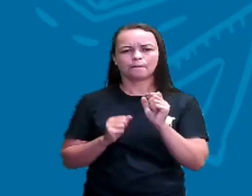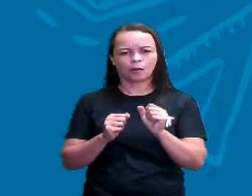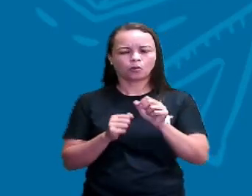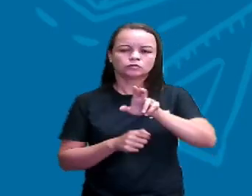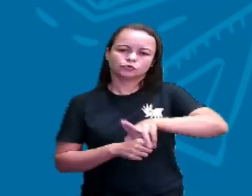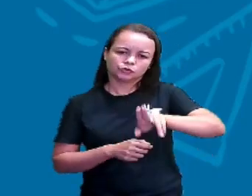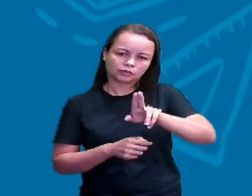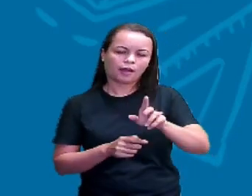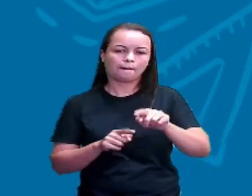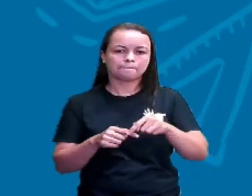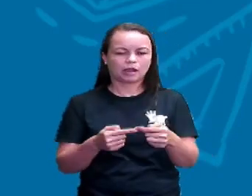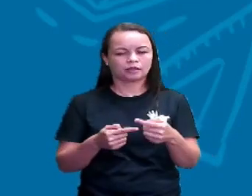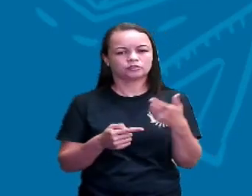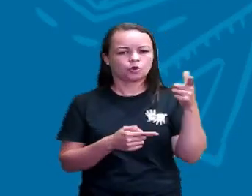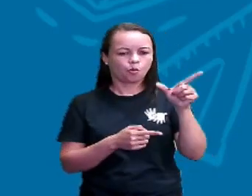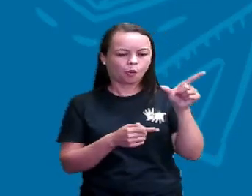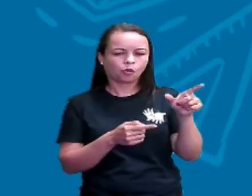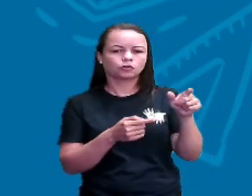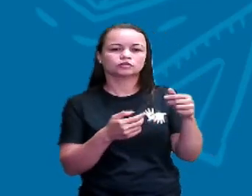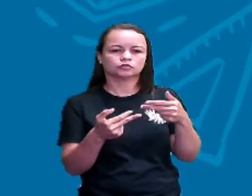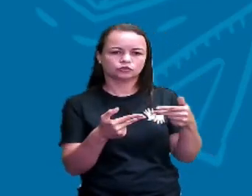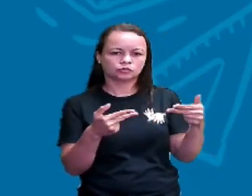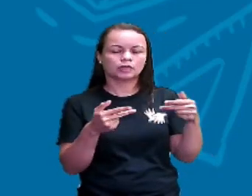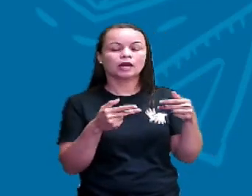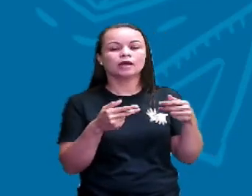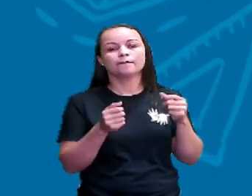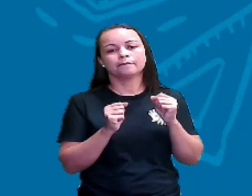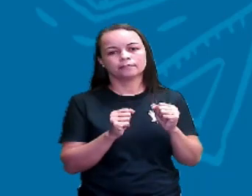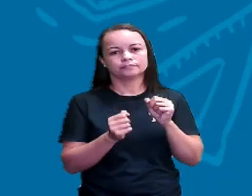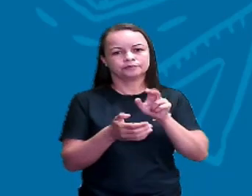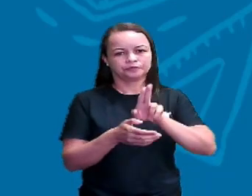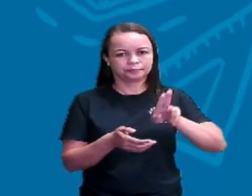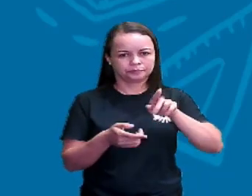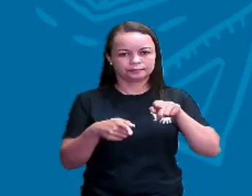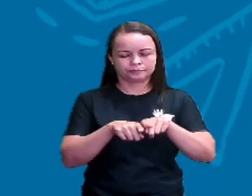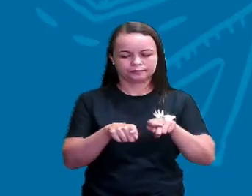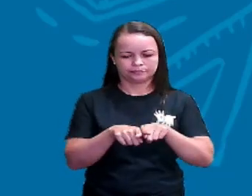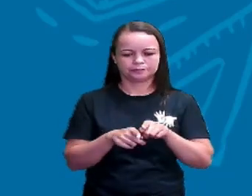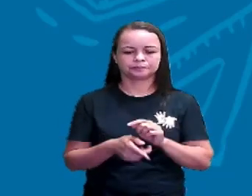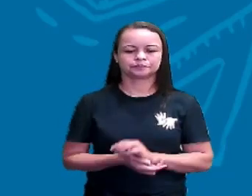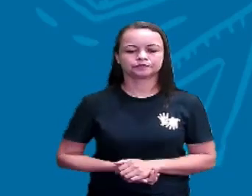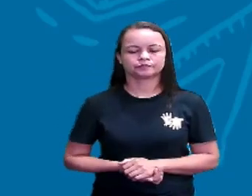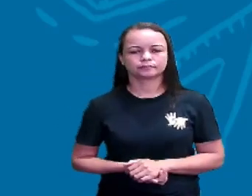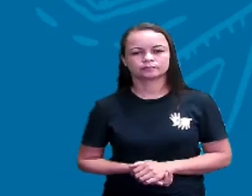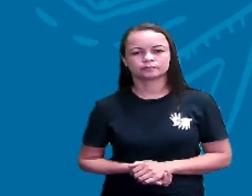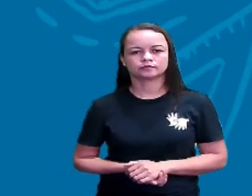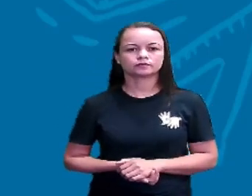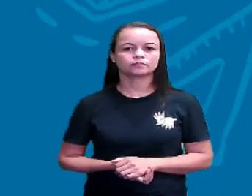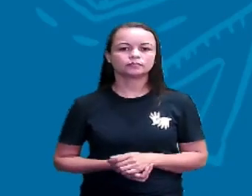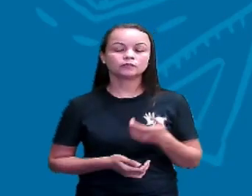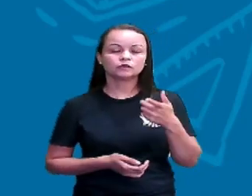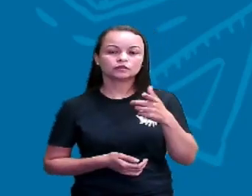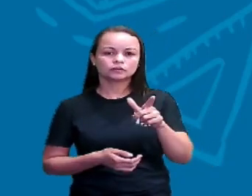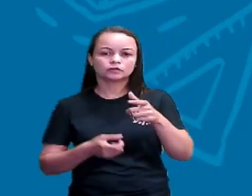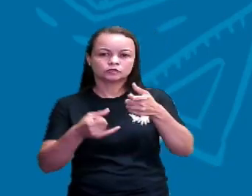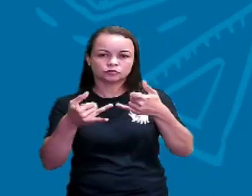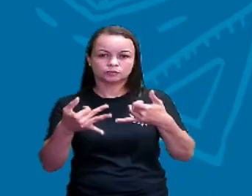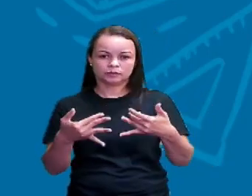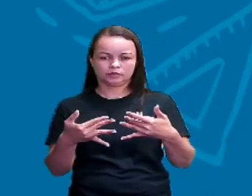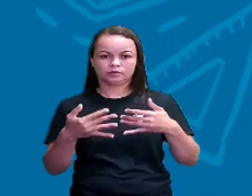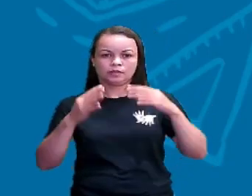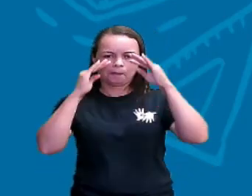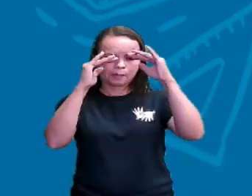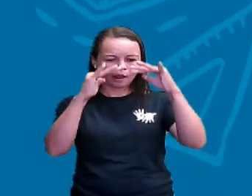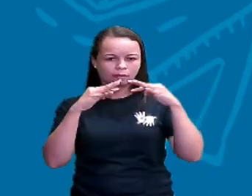também usa ele em outra situação, que a gente vai ver daqui a pouquinho, tá? Outra coisa que eu queria dizer a vocês, presta